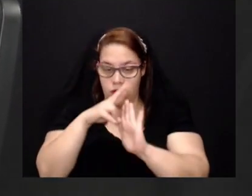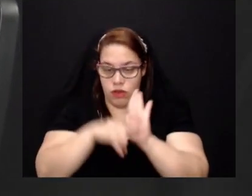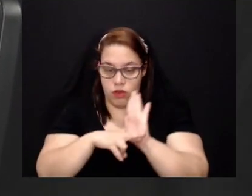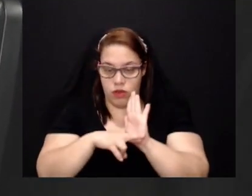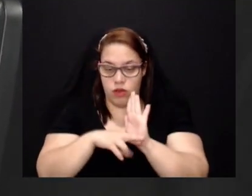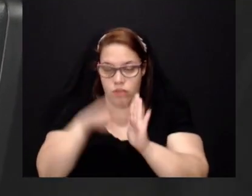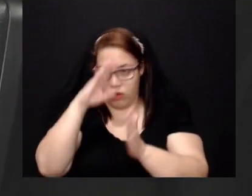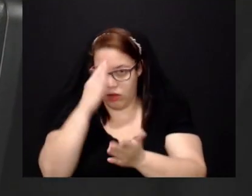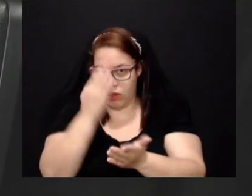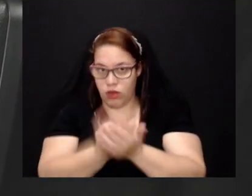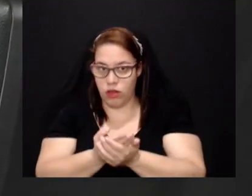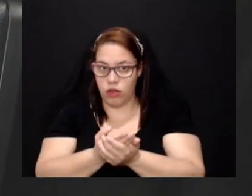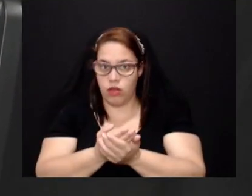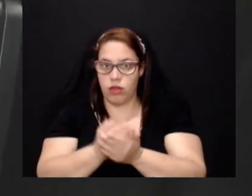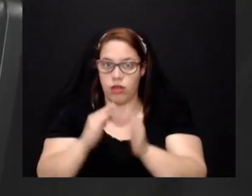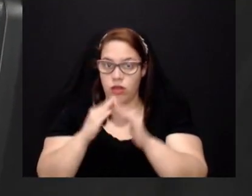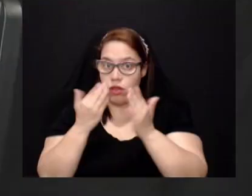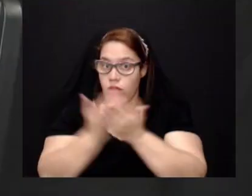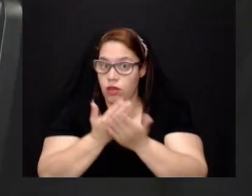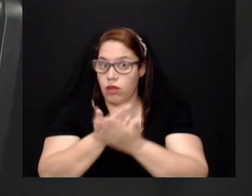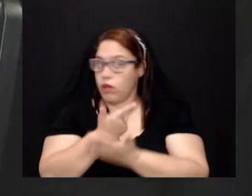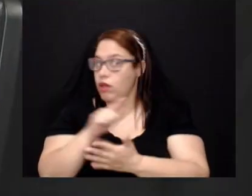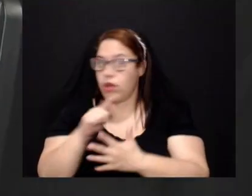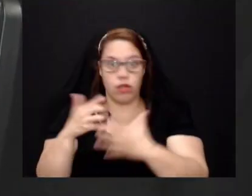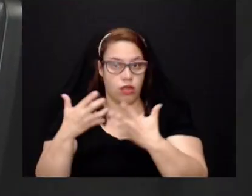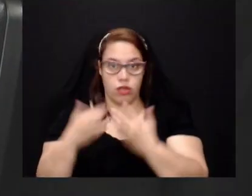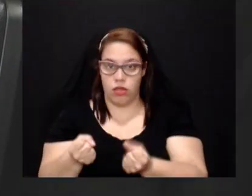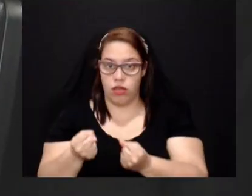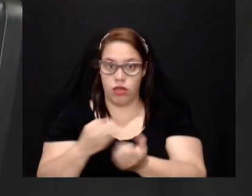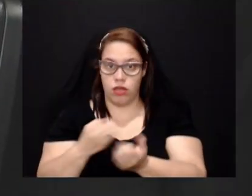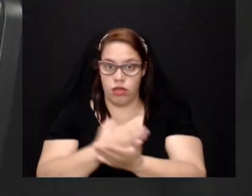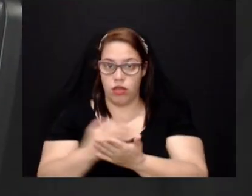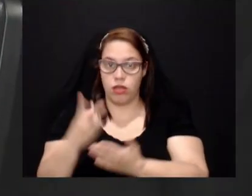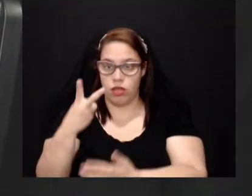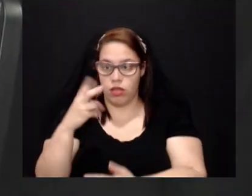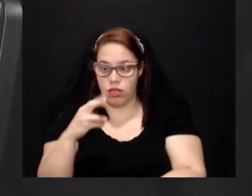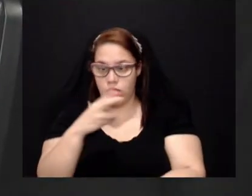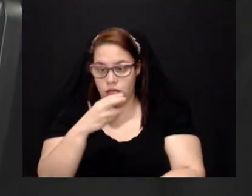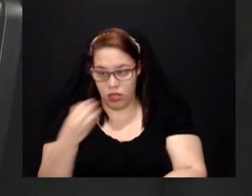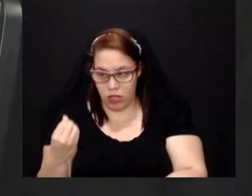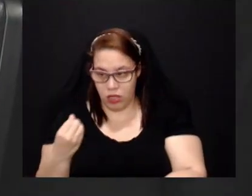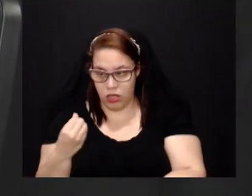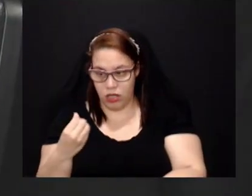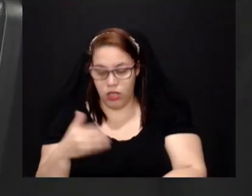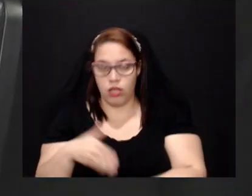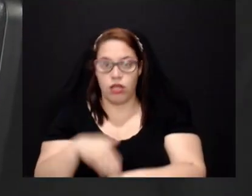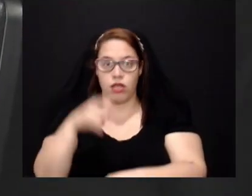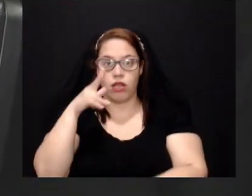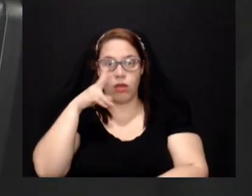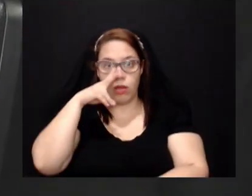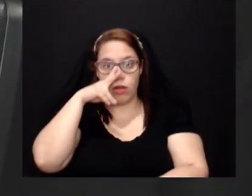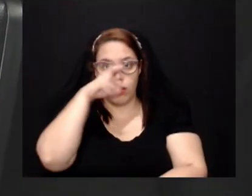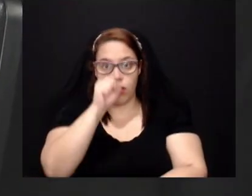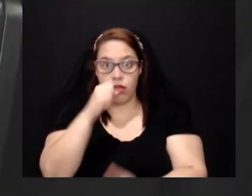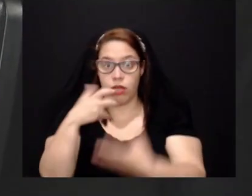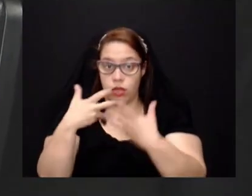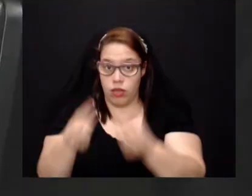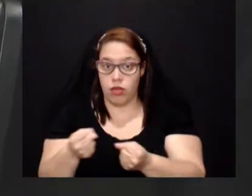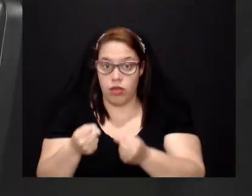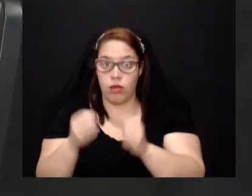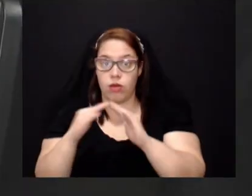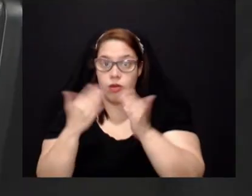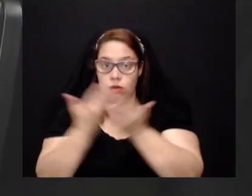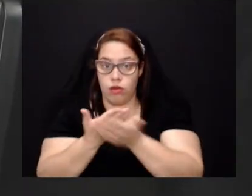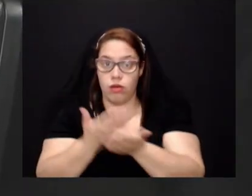as escolas que ainda não aderiram, a partir de 2026, ganham mais força para aderir, e as escolas que já estão,